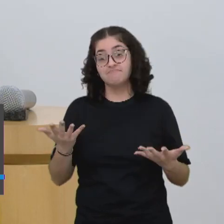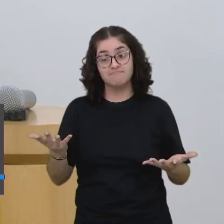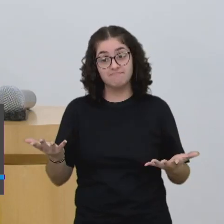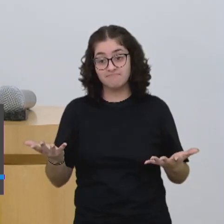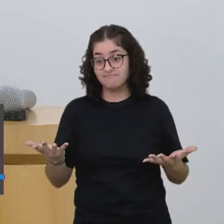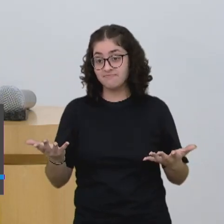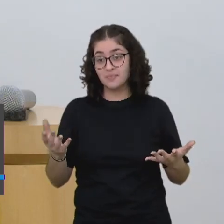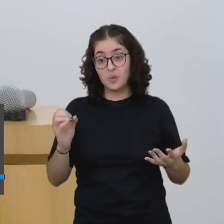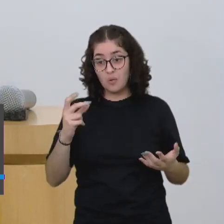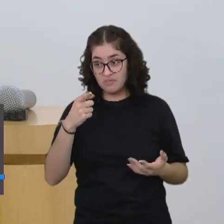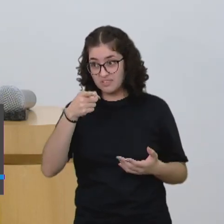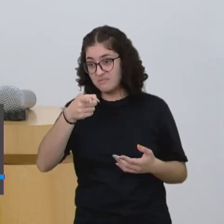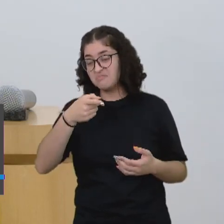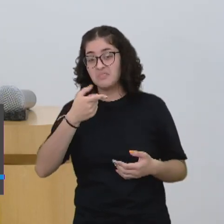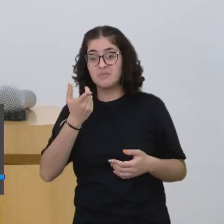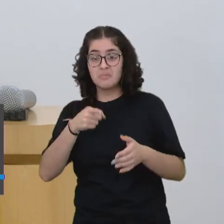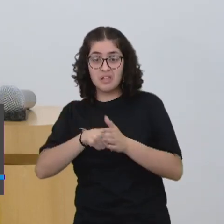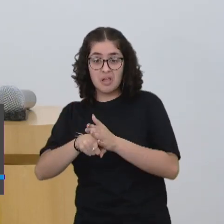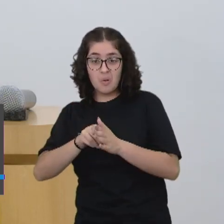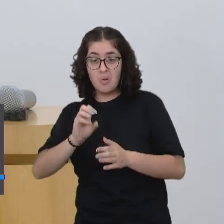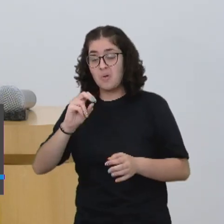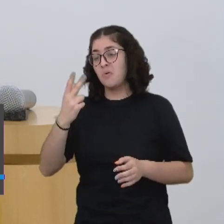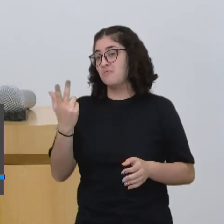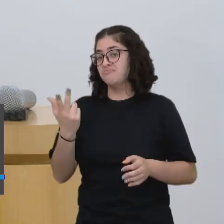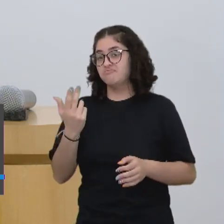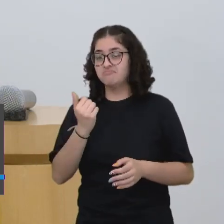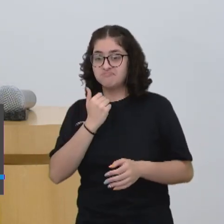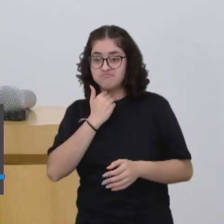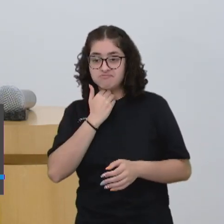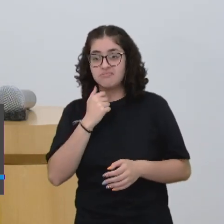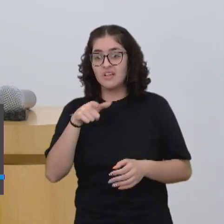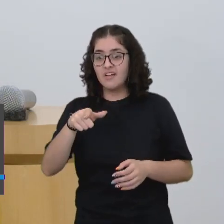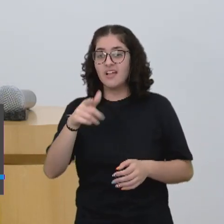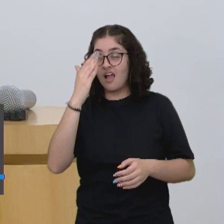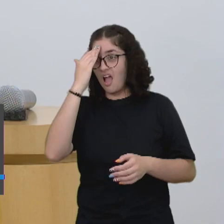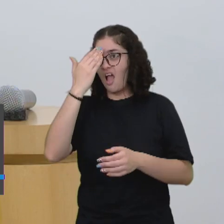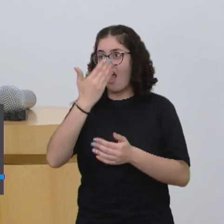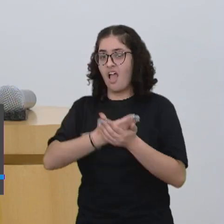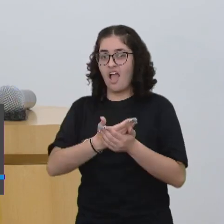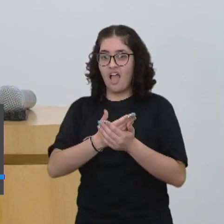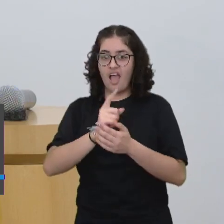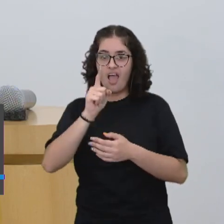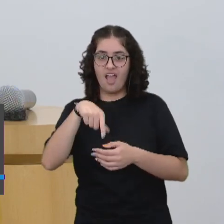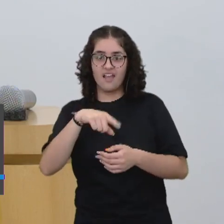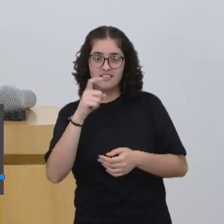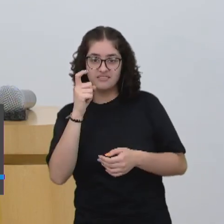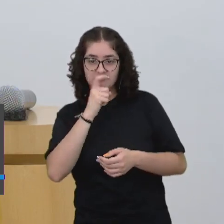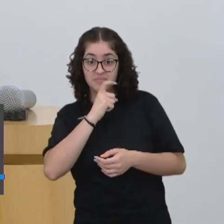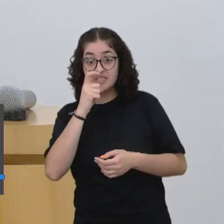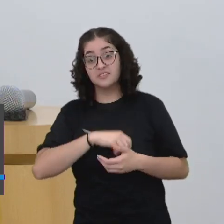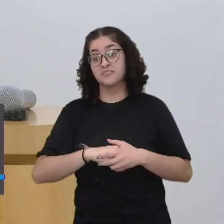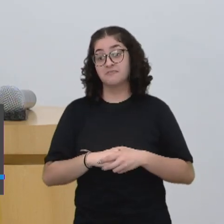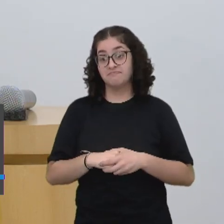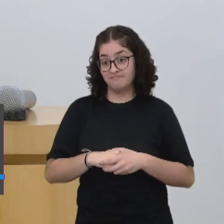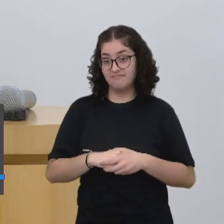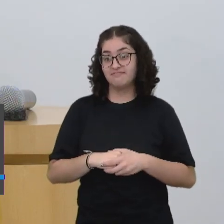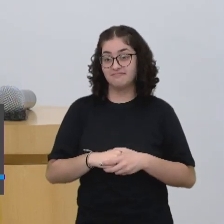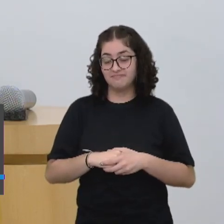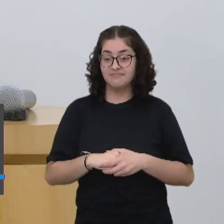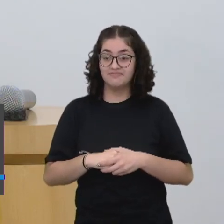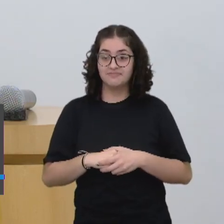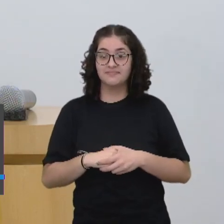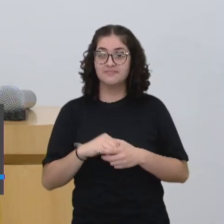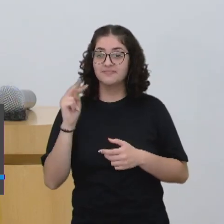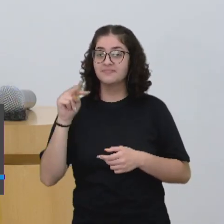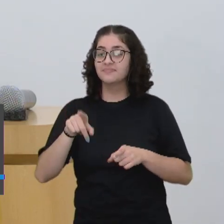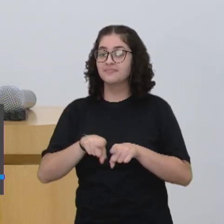aí ou você vai atrás, ou simplesmente eu consegui te convencer de algo que talvez nem seja tão verdade assim, tá? E aí a